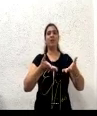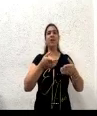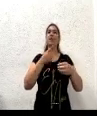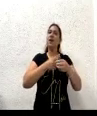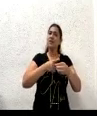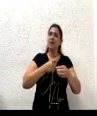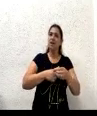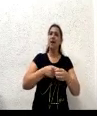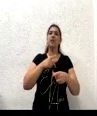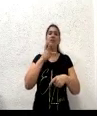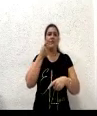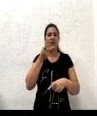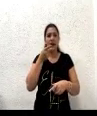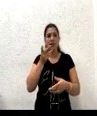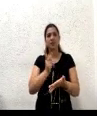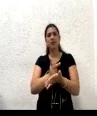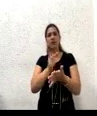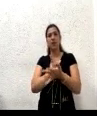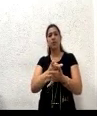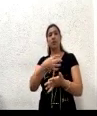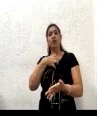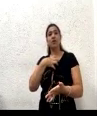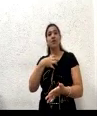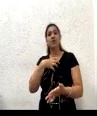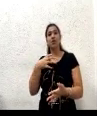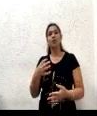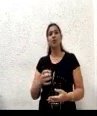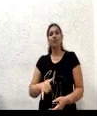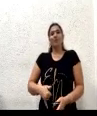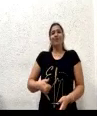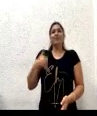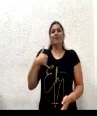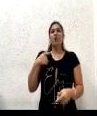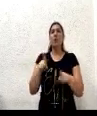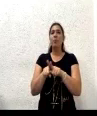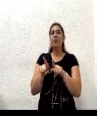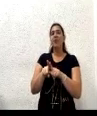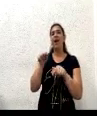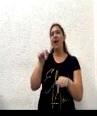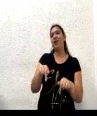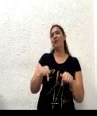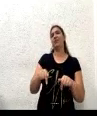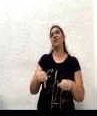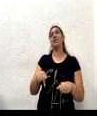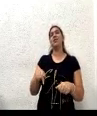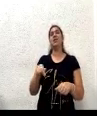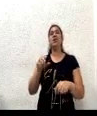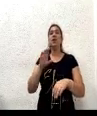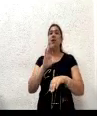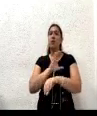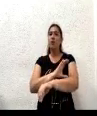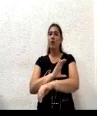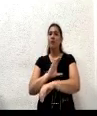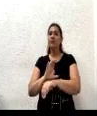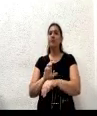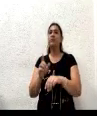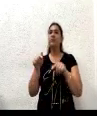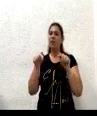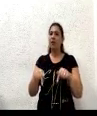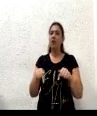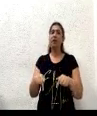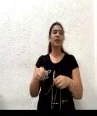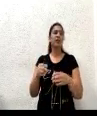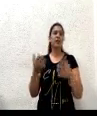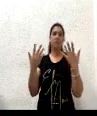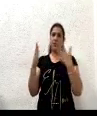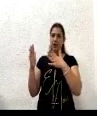falar para mim, e a gente sente orgulho por estar aqui e por morar em Cordeirópolis. Então, quero te parabenizar